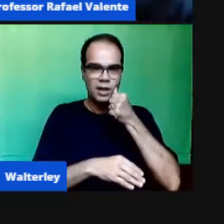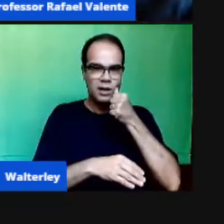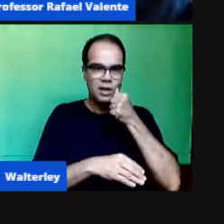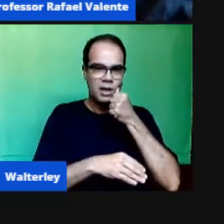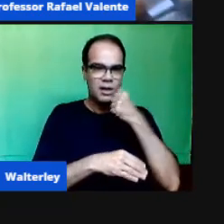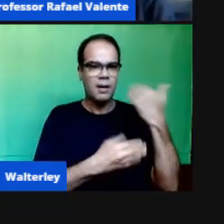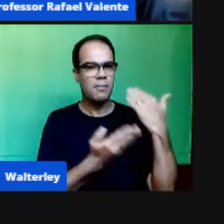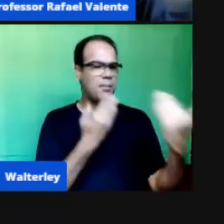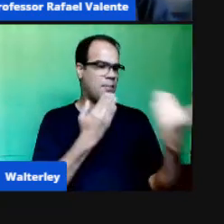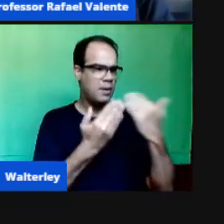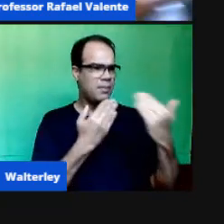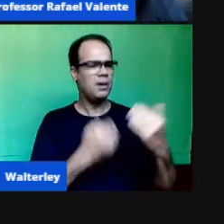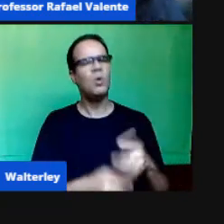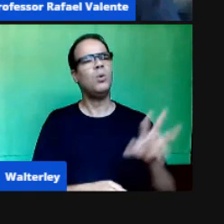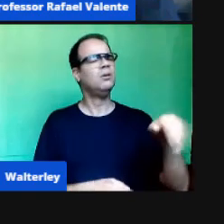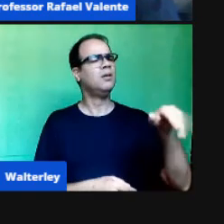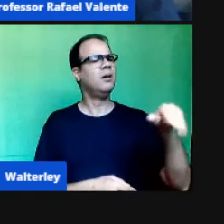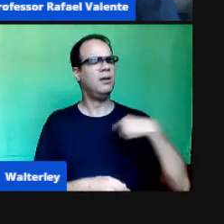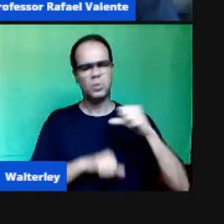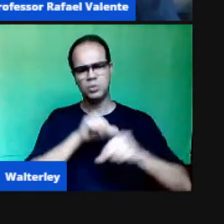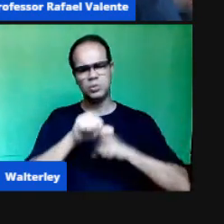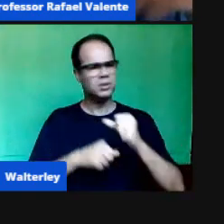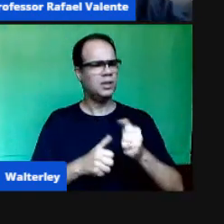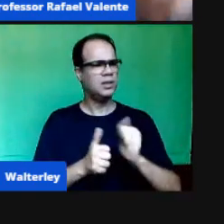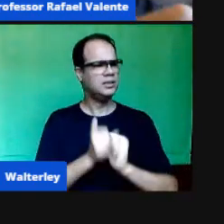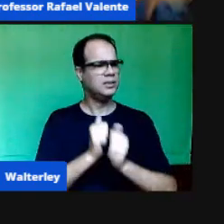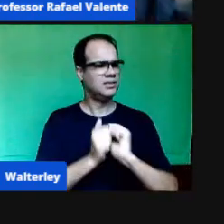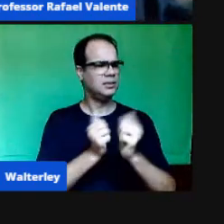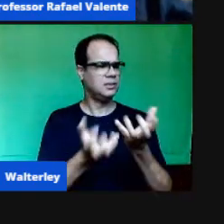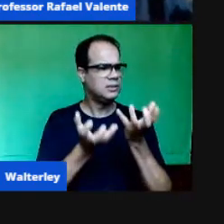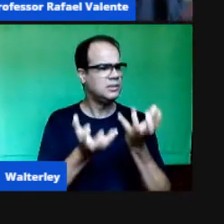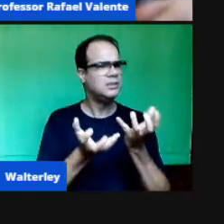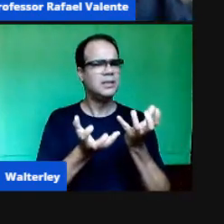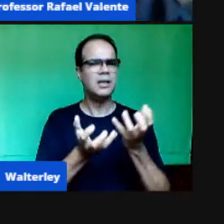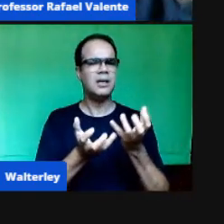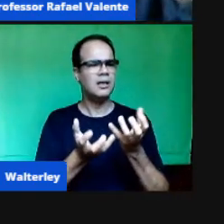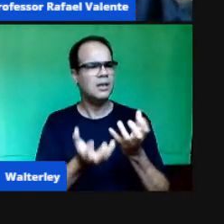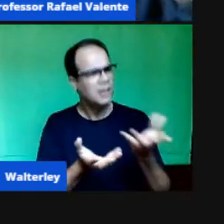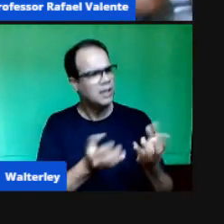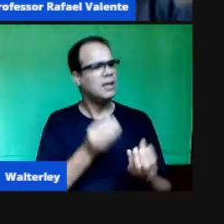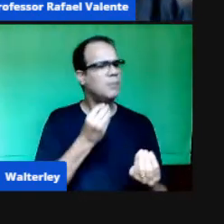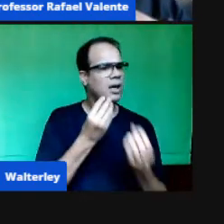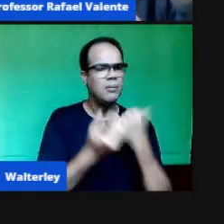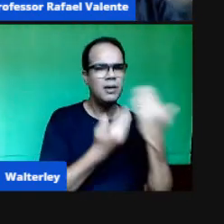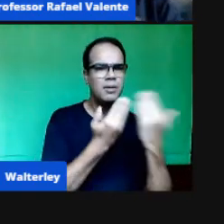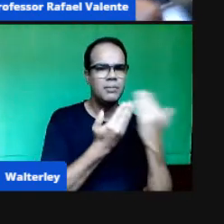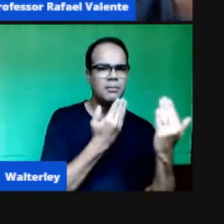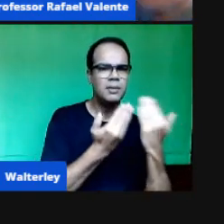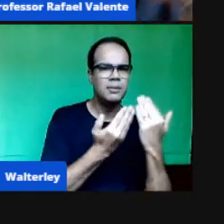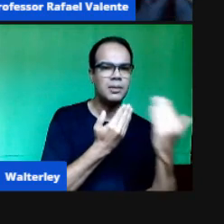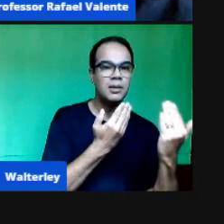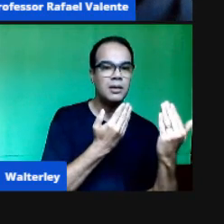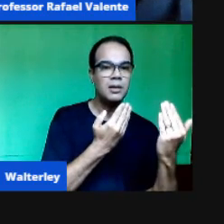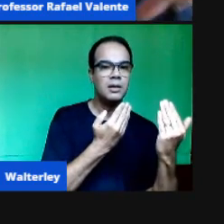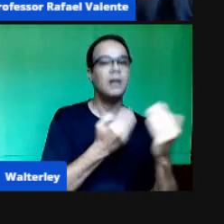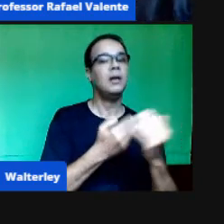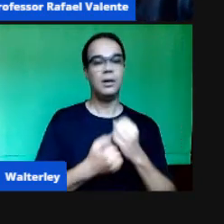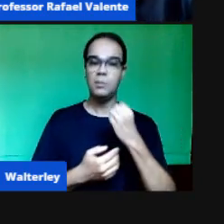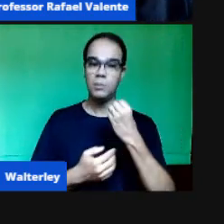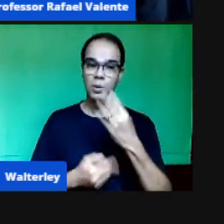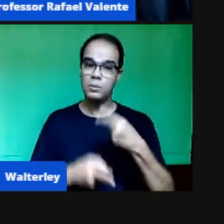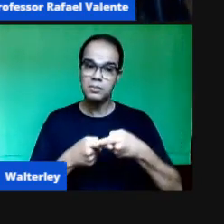querendo fazer exercícios, e isso é importante, né? Quando a gente exterioriza isso, a gente põe para fora, né, a gente deixa de